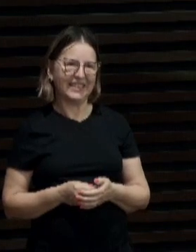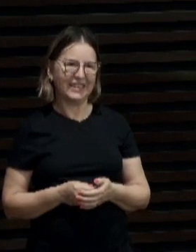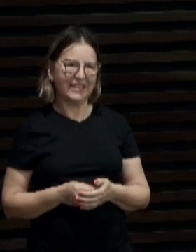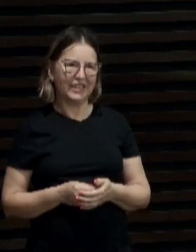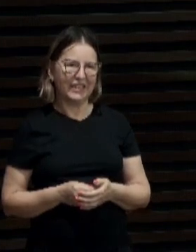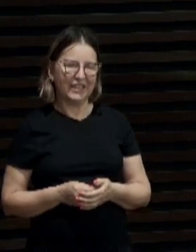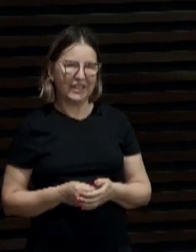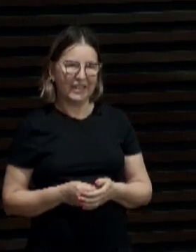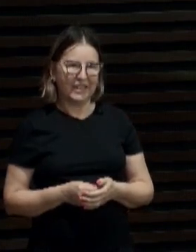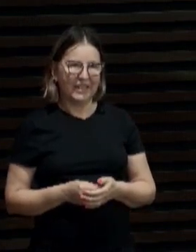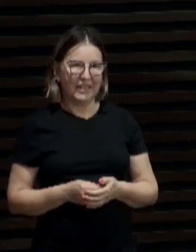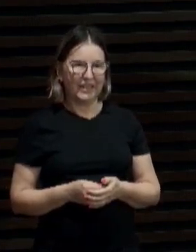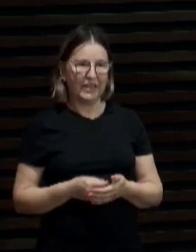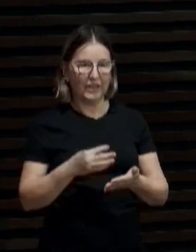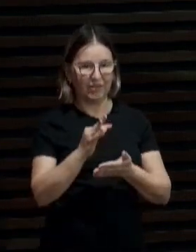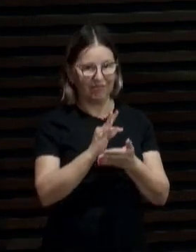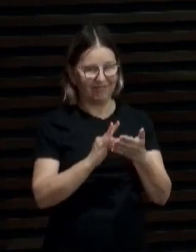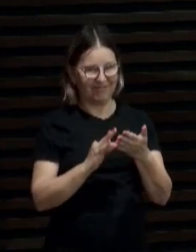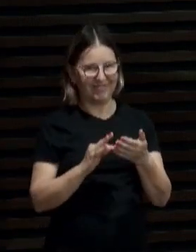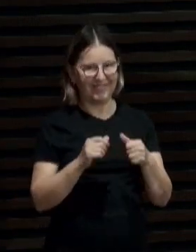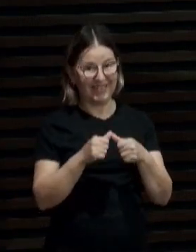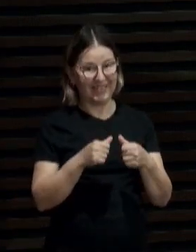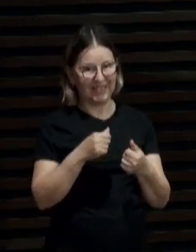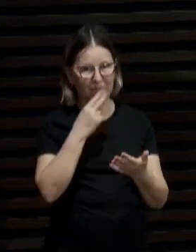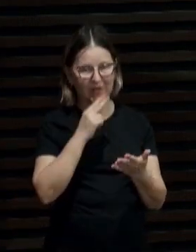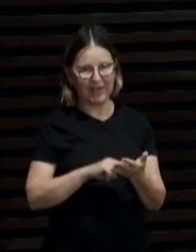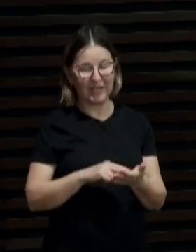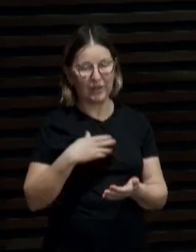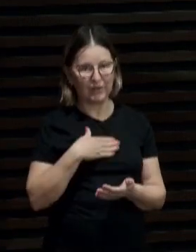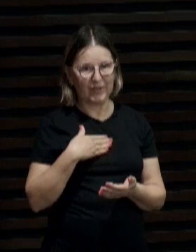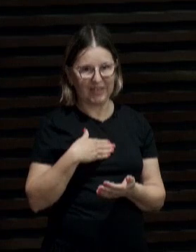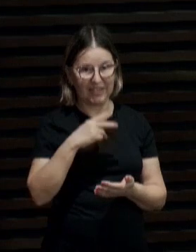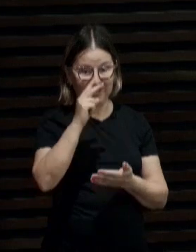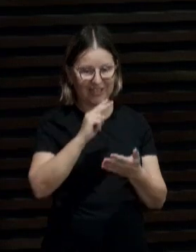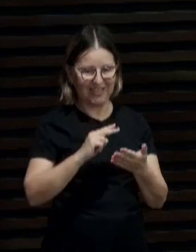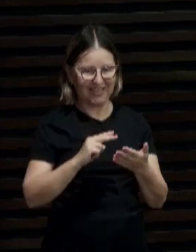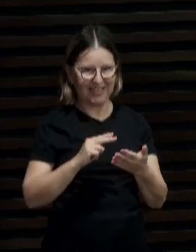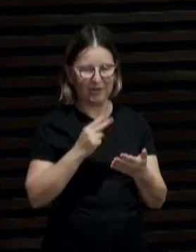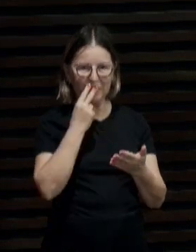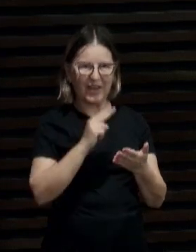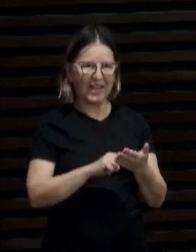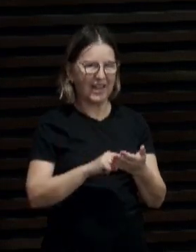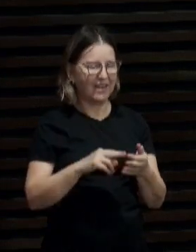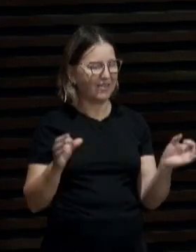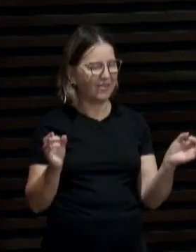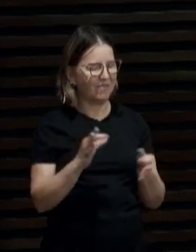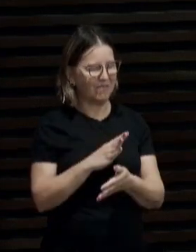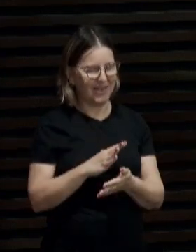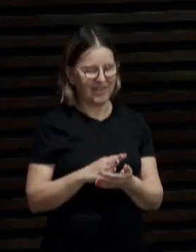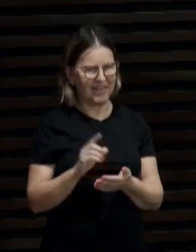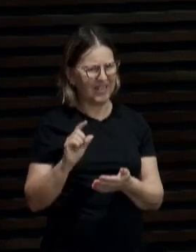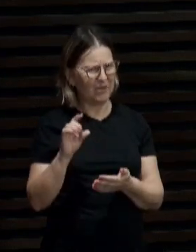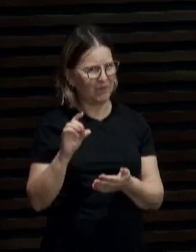desta carta, mas eu gostaria que se nós pudéssemos ler a carta toda, ela é curtinha, ao invés de nós lermos apenas esse